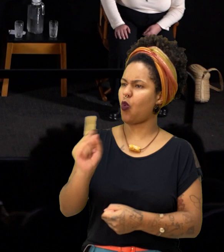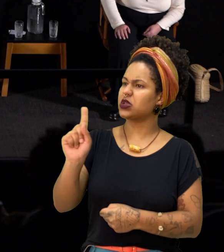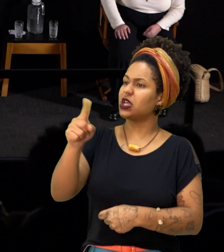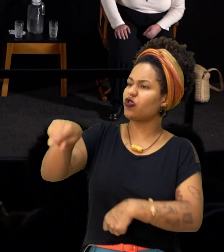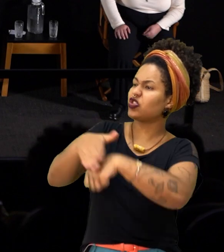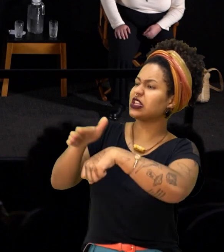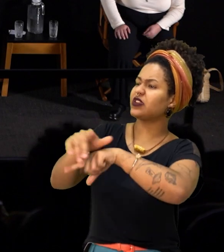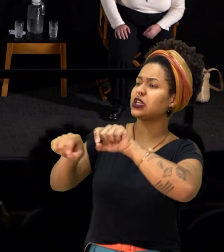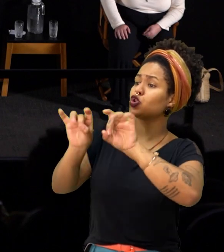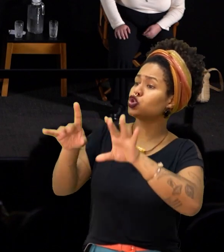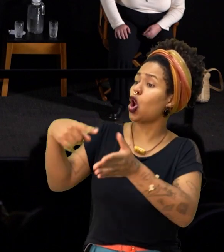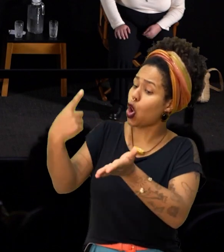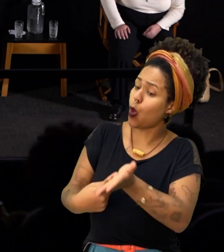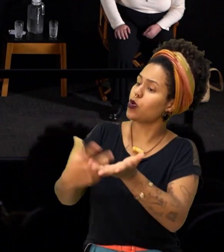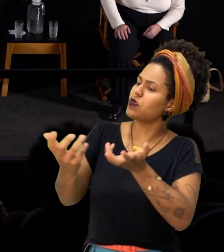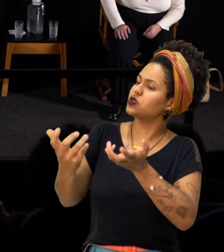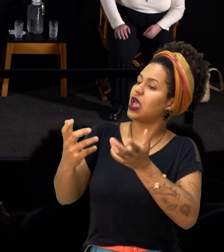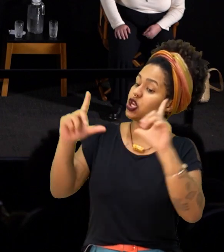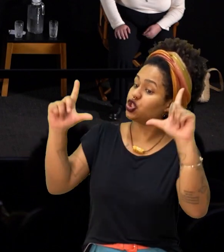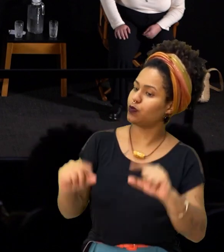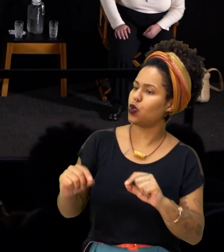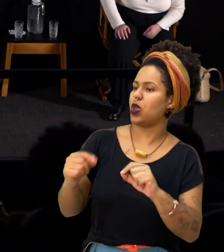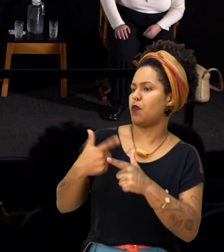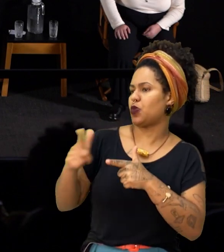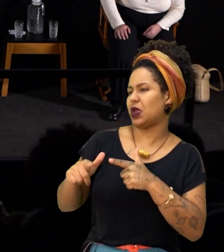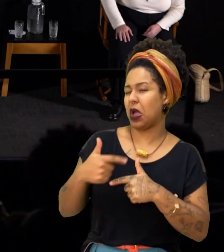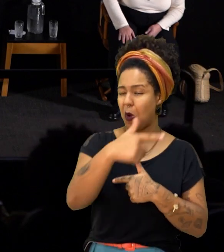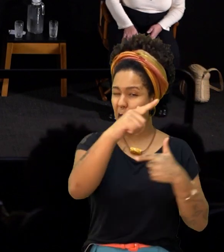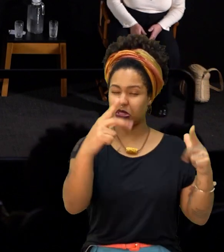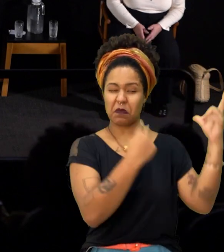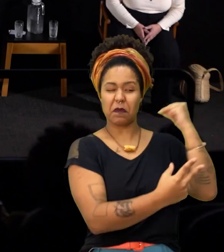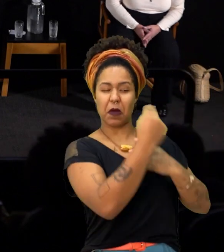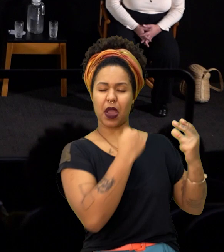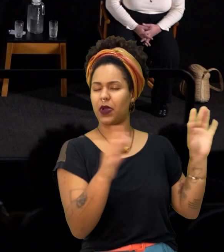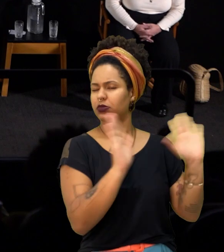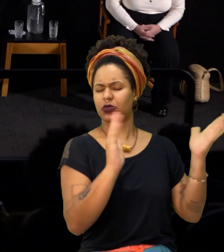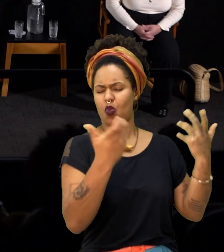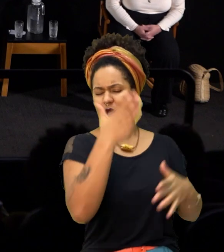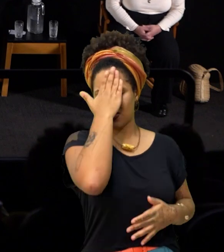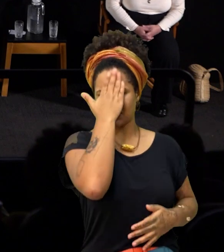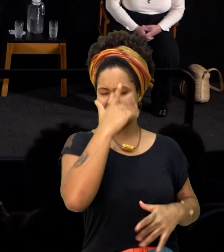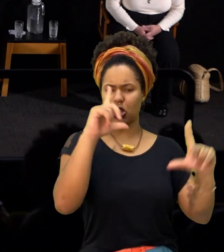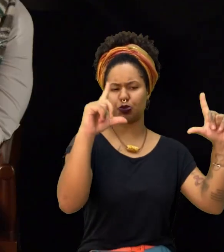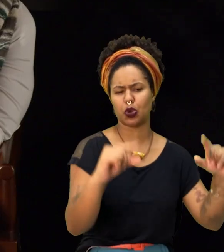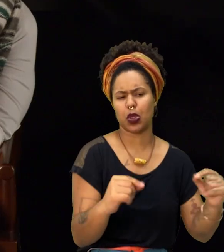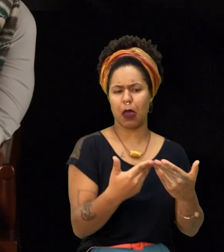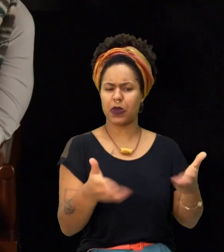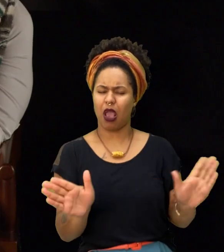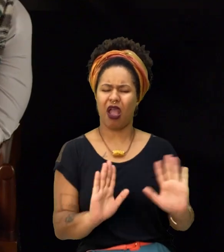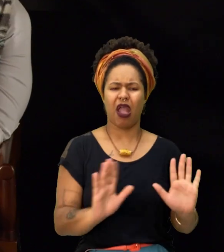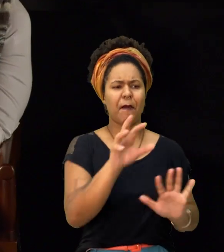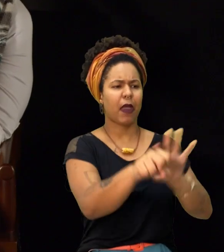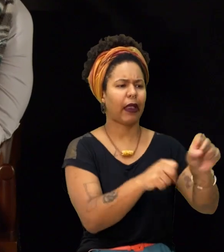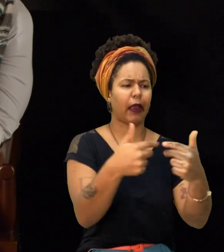claro, de diminuir as emissões. O resto não é aceitável. Não vem com conversa de nuclear, de reduzir, de fazer isso, de capturar, de